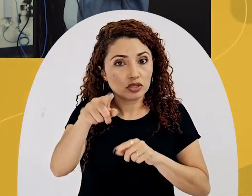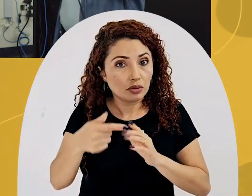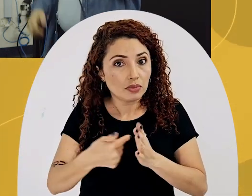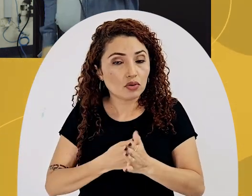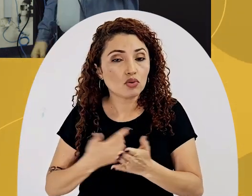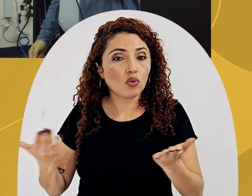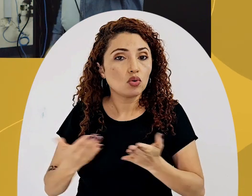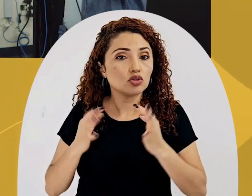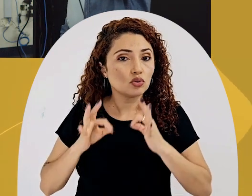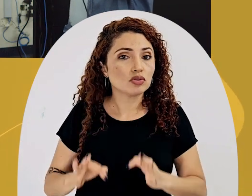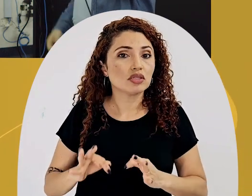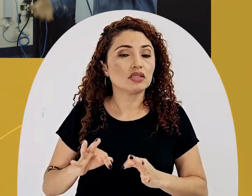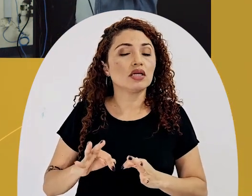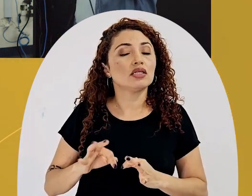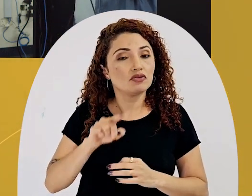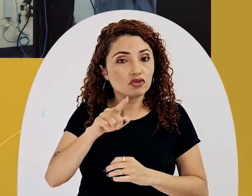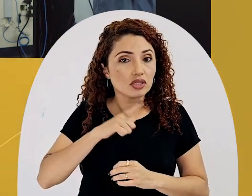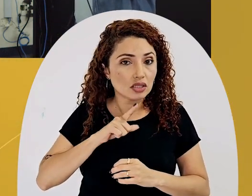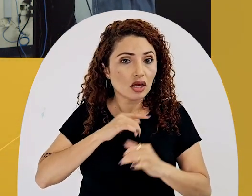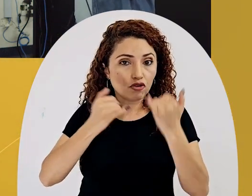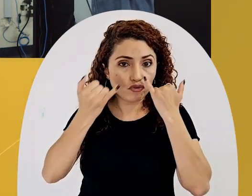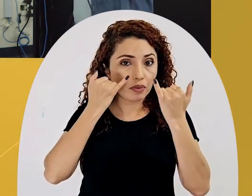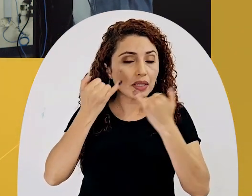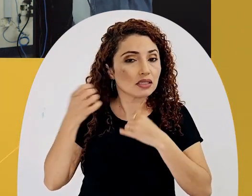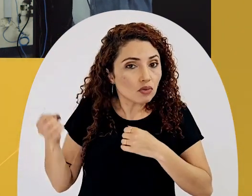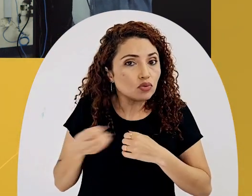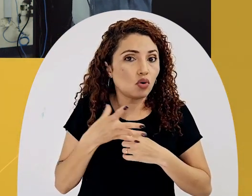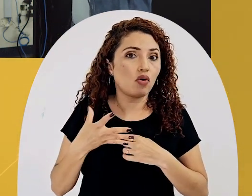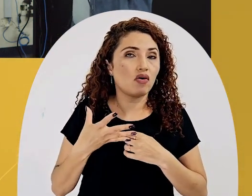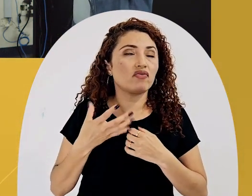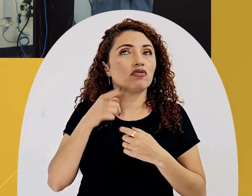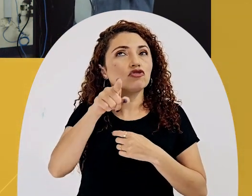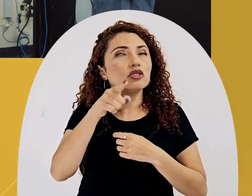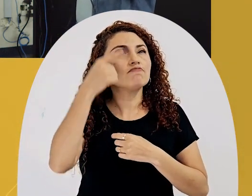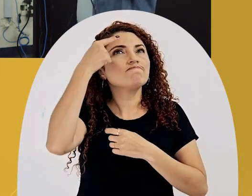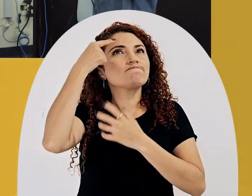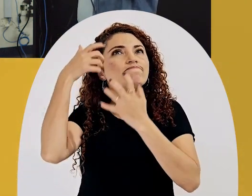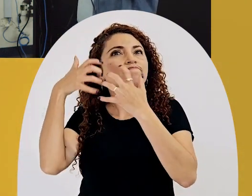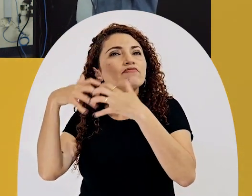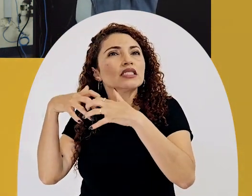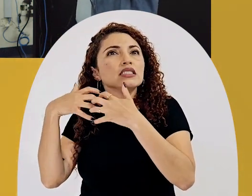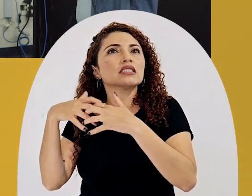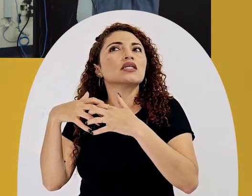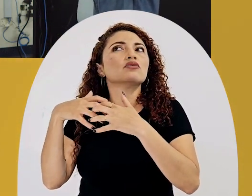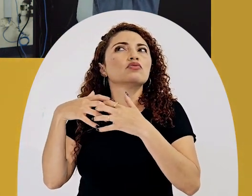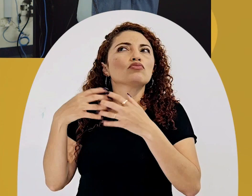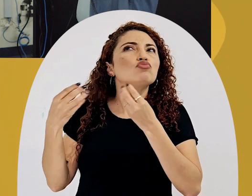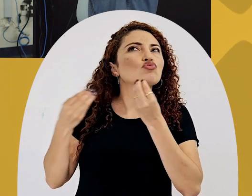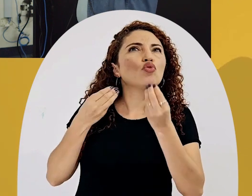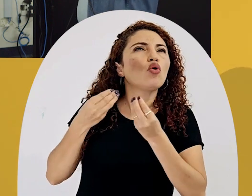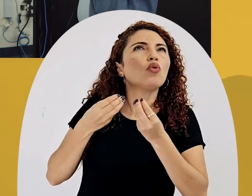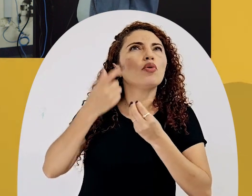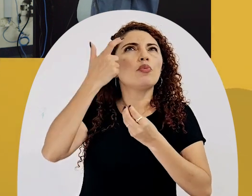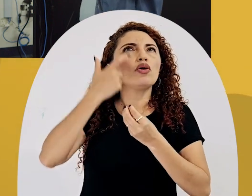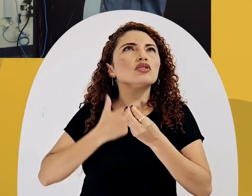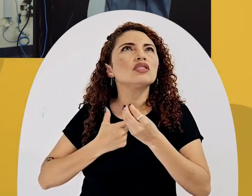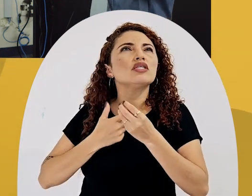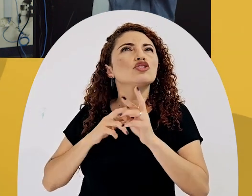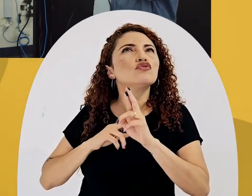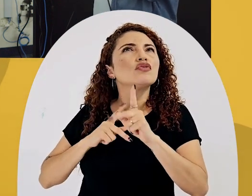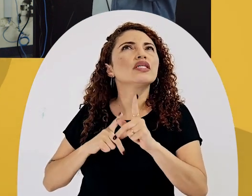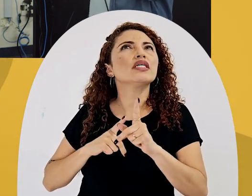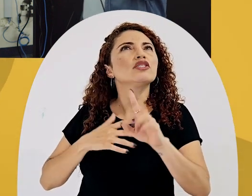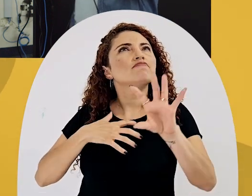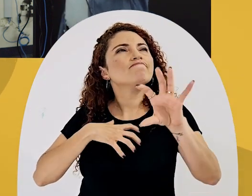com uma informação diferente, né? Pensando ali que pode ser diferente. Na pele do outro pode ser diferente,